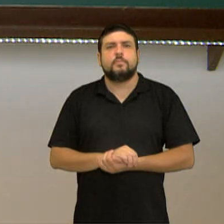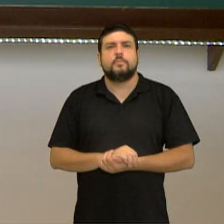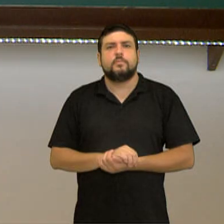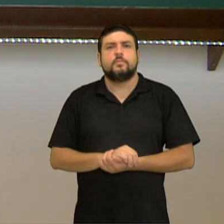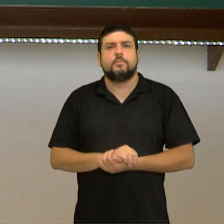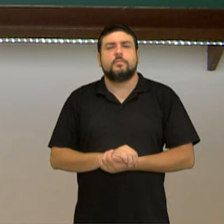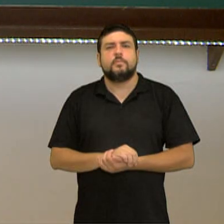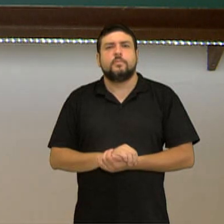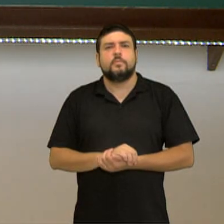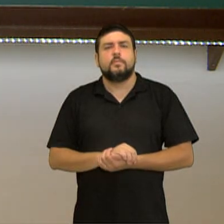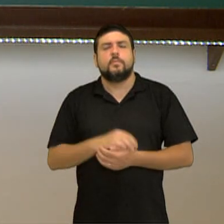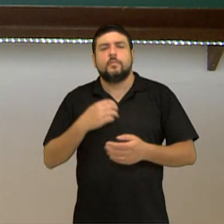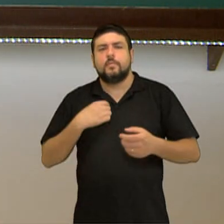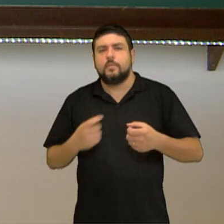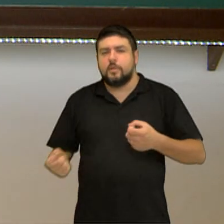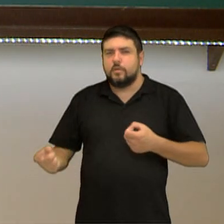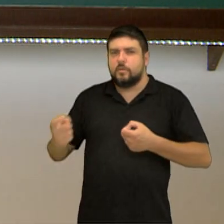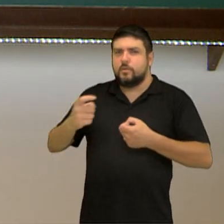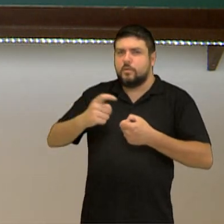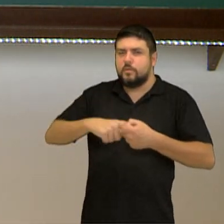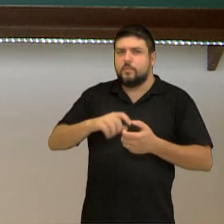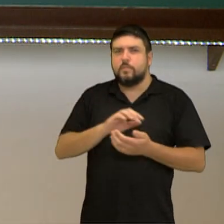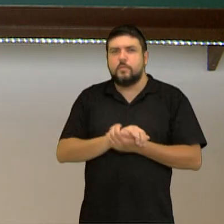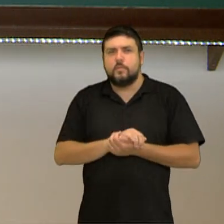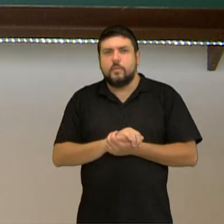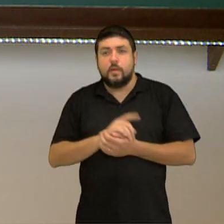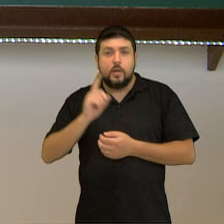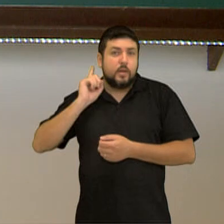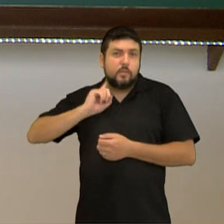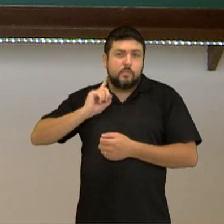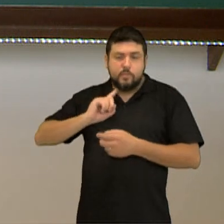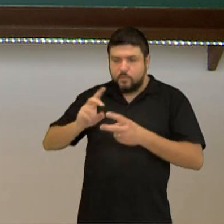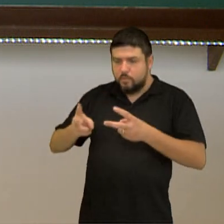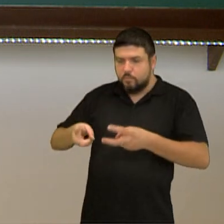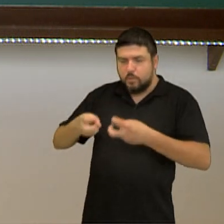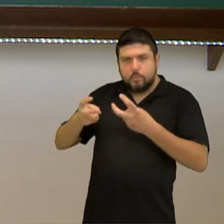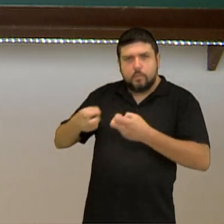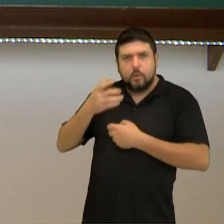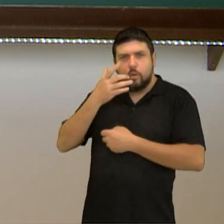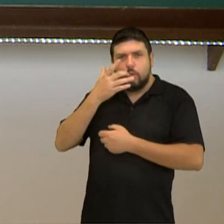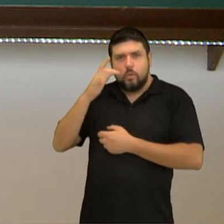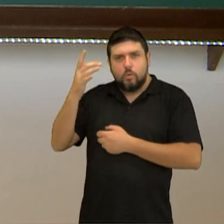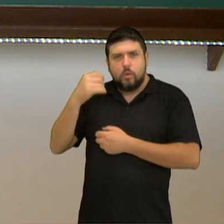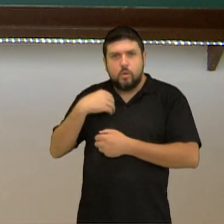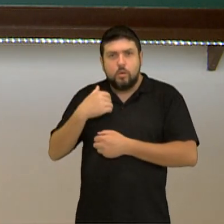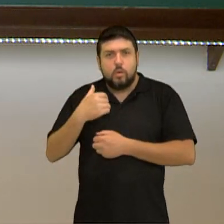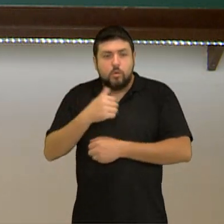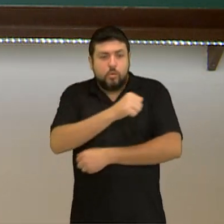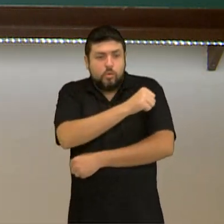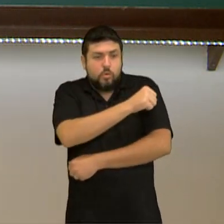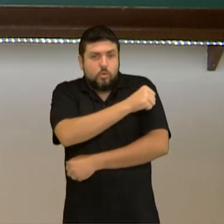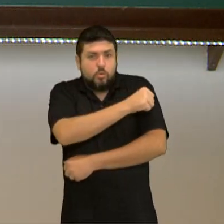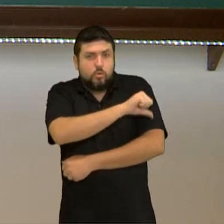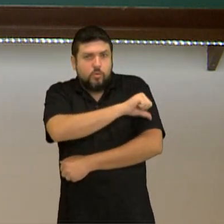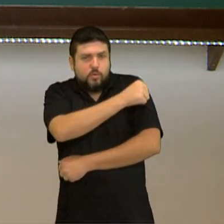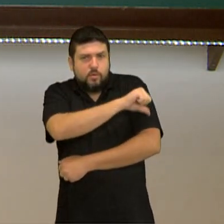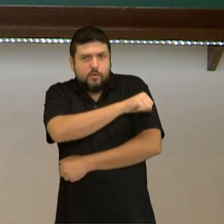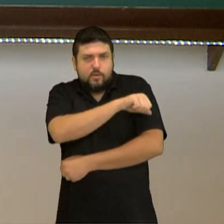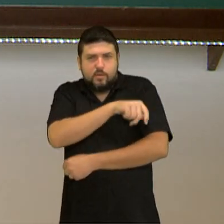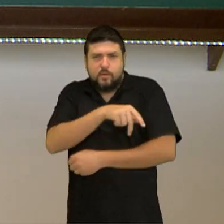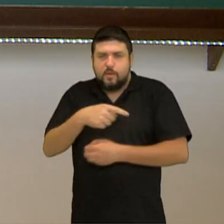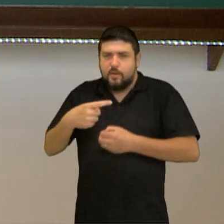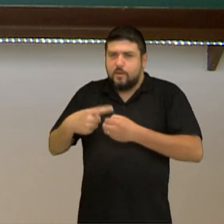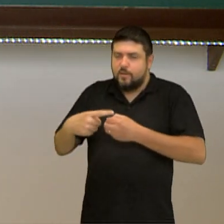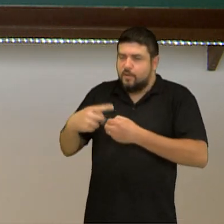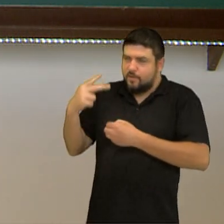Estamos de volta, meus queridos, aqui com a extração do ouro em Minas, o Rio de Janeiro, cidade que eu nasci lá, né, se